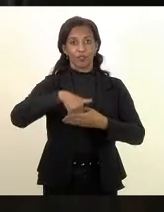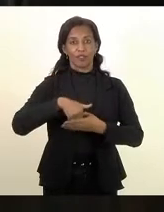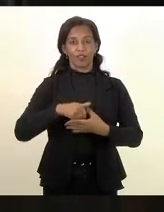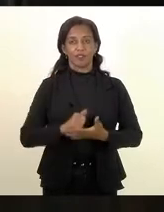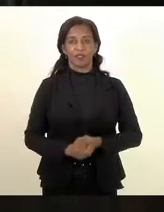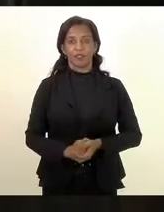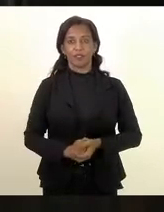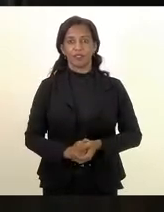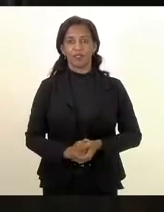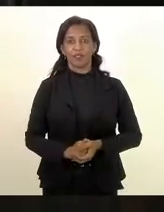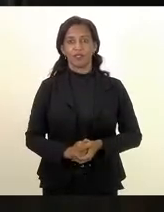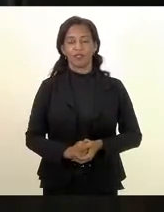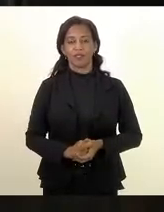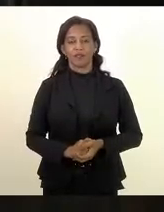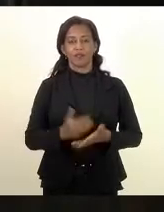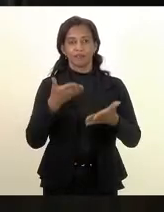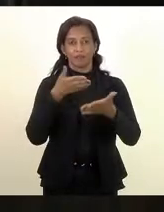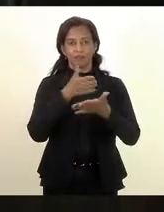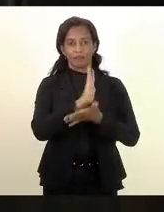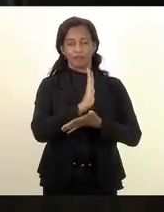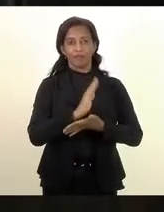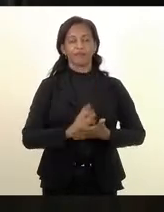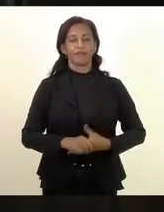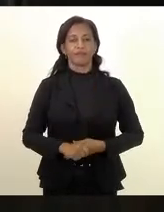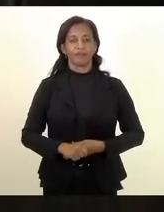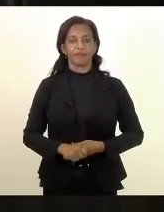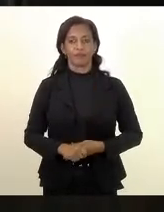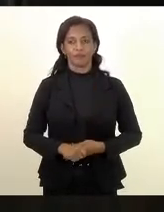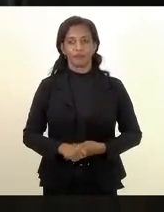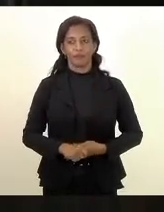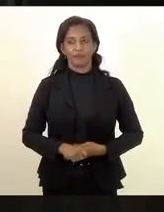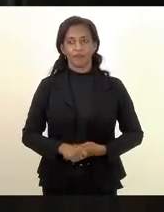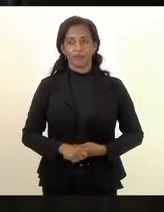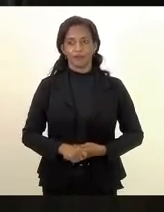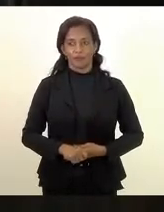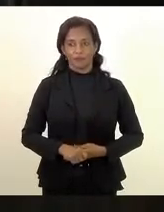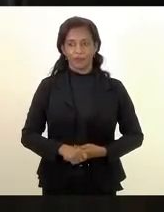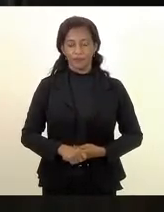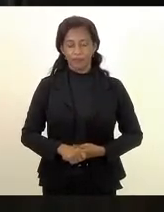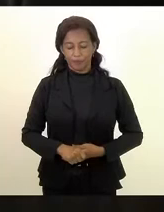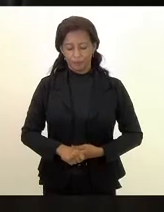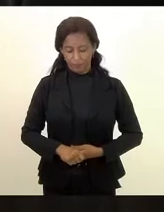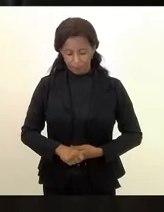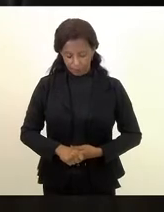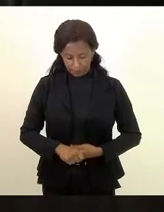os senhores que aprovam permaneçam como estão aprovado em primeira e retorna em segunda